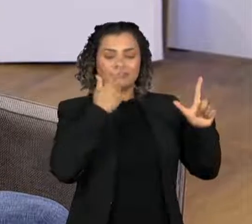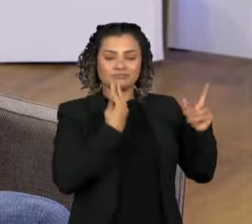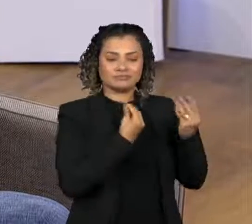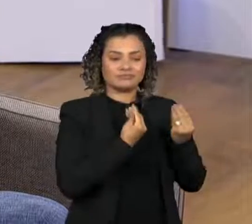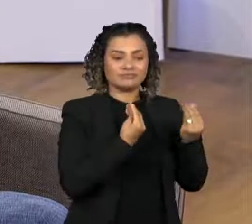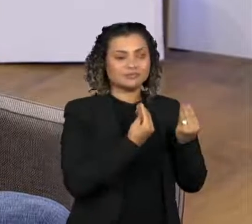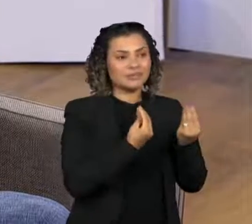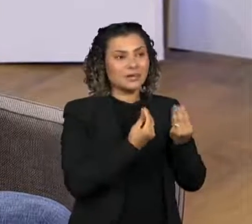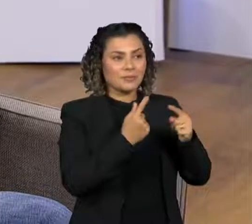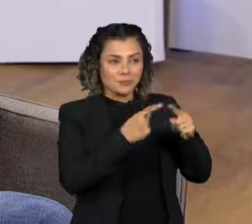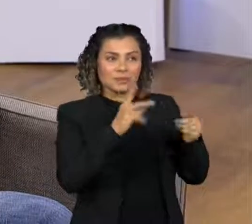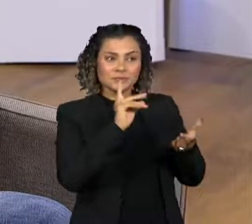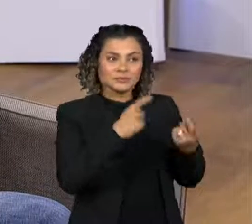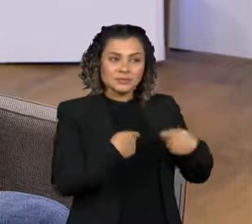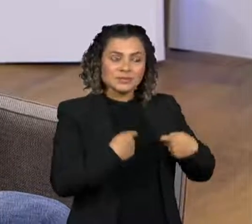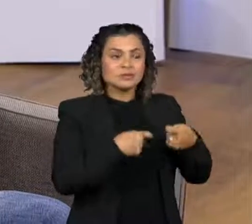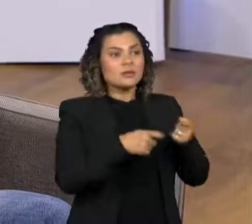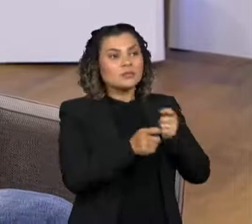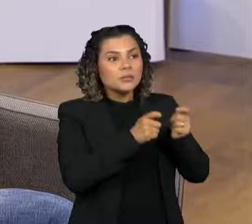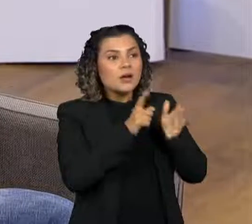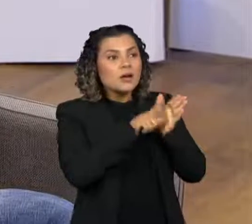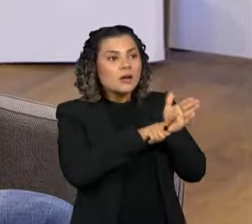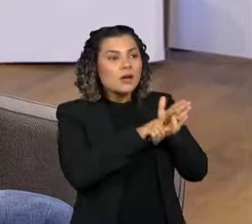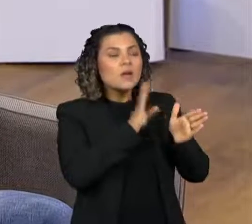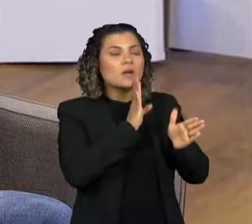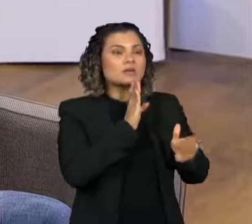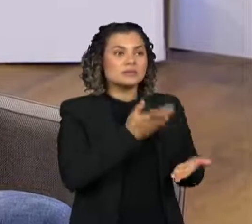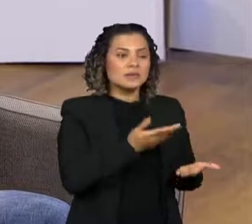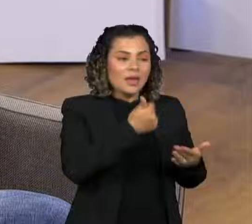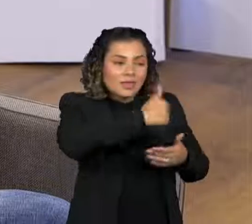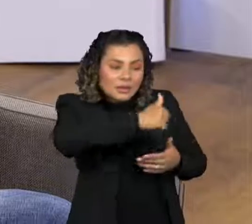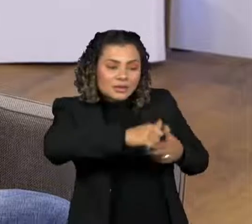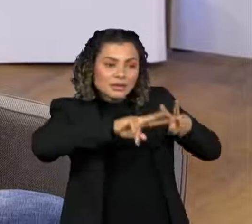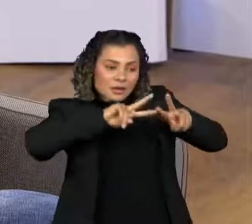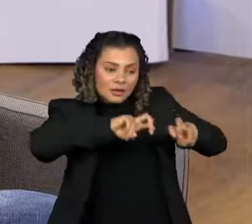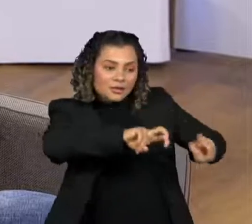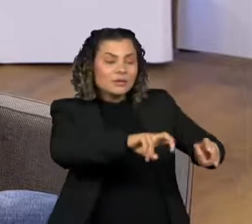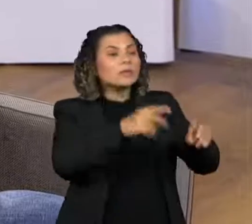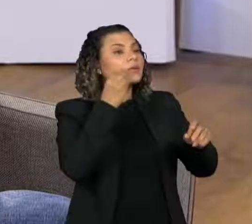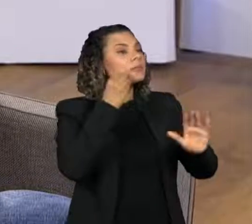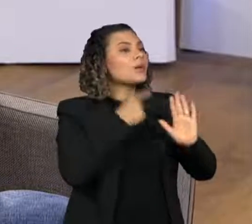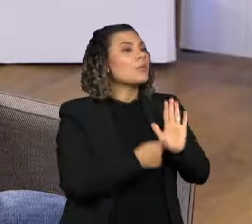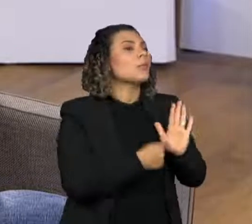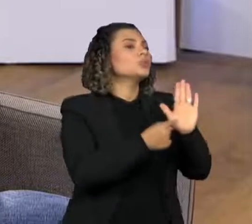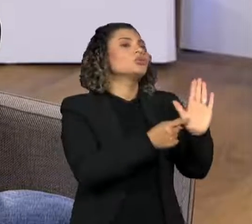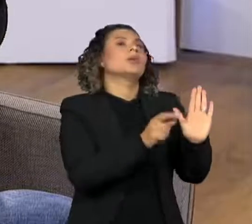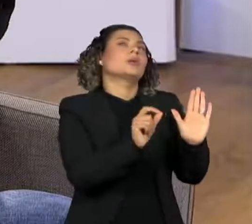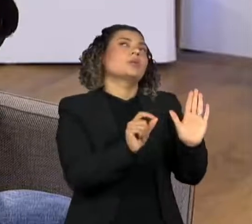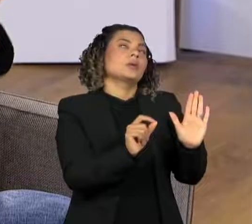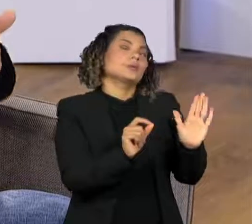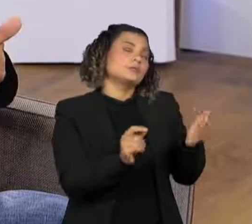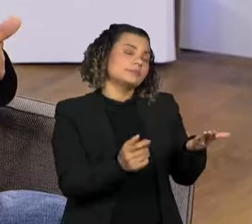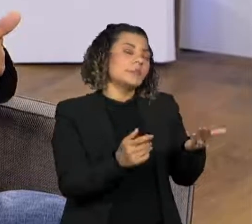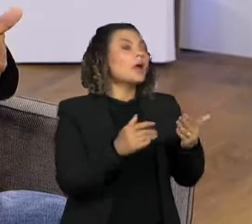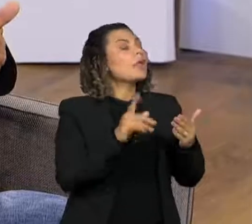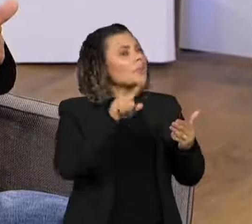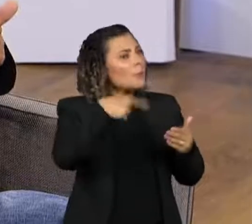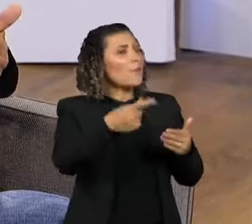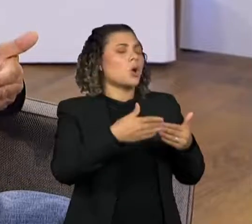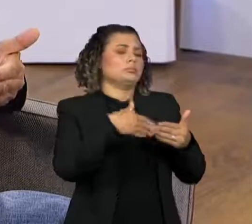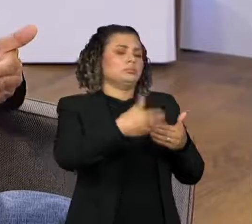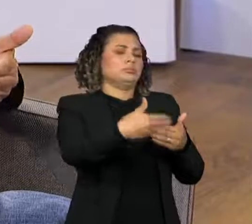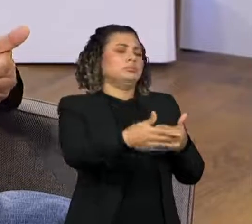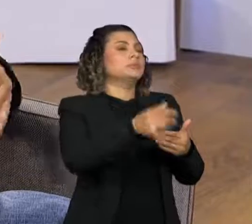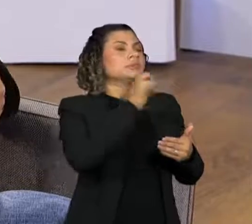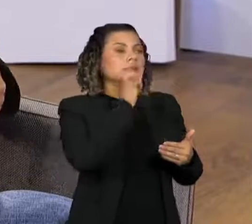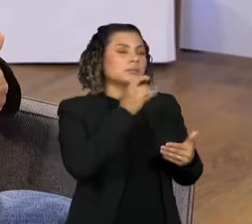tomar conhecimento, analisar e inclusive, tentar mostrar que depois de passada